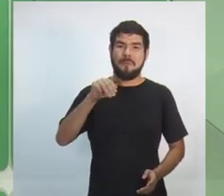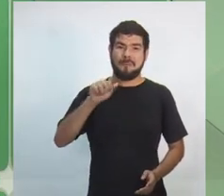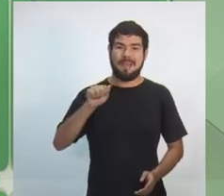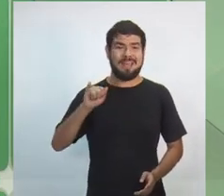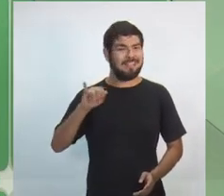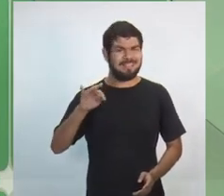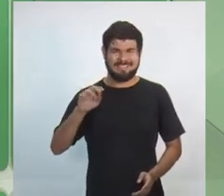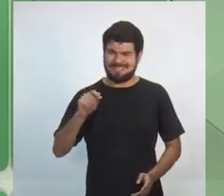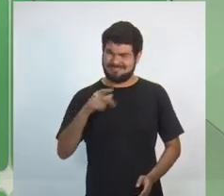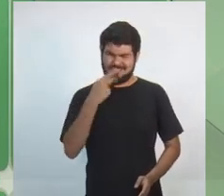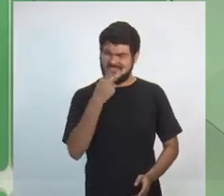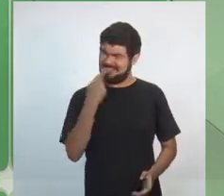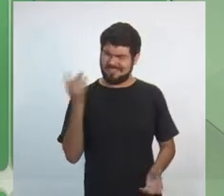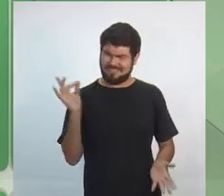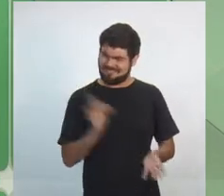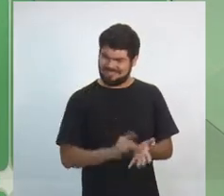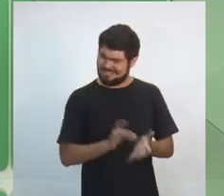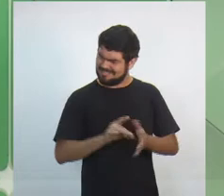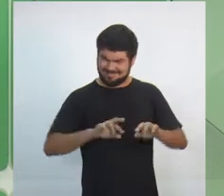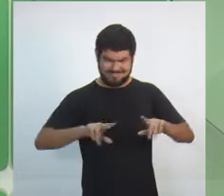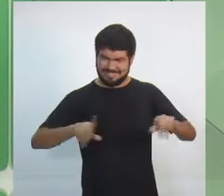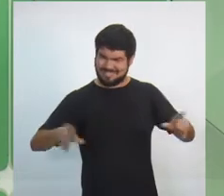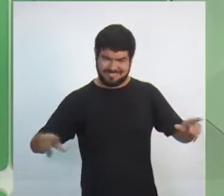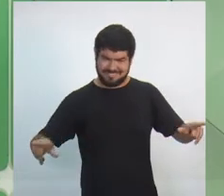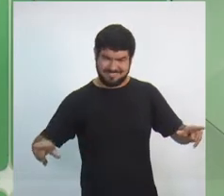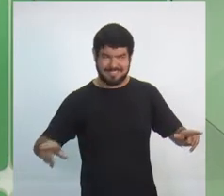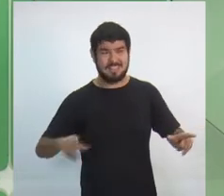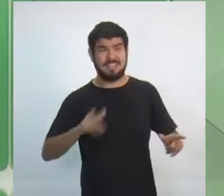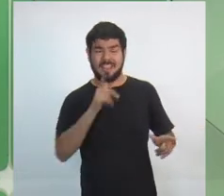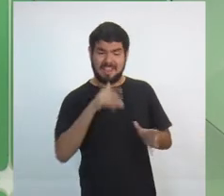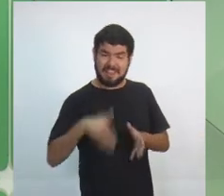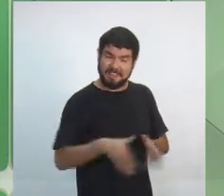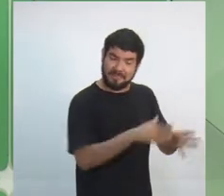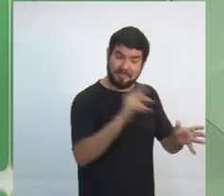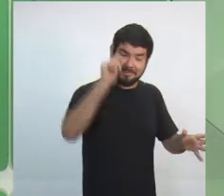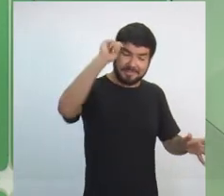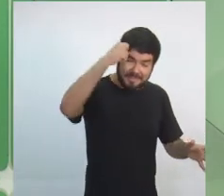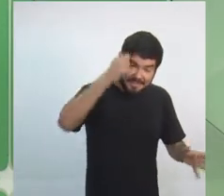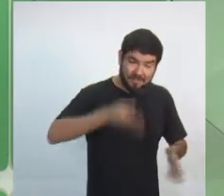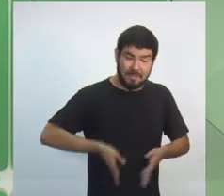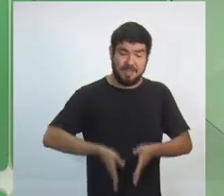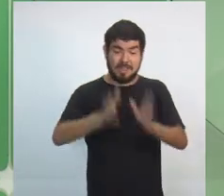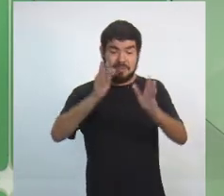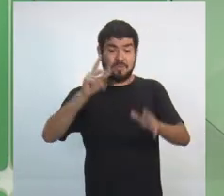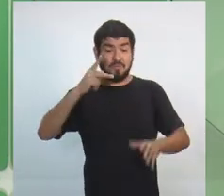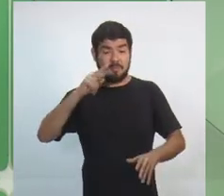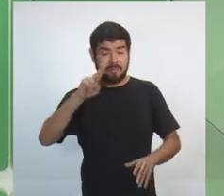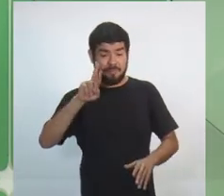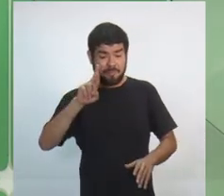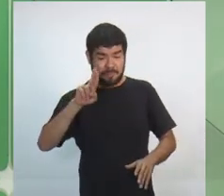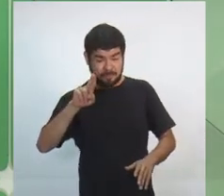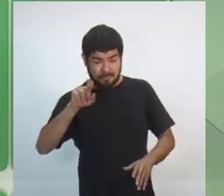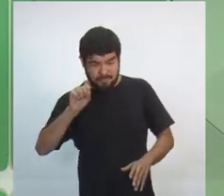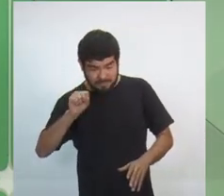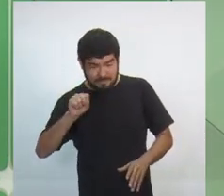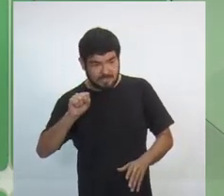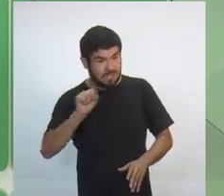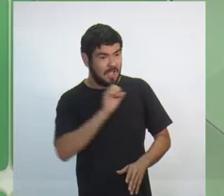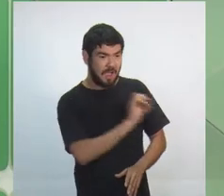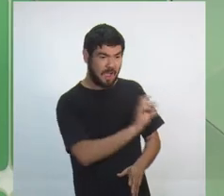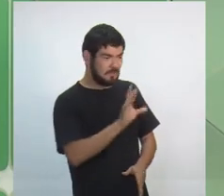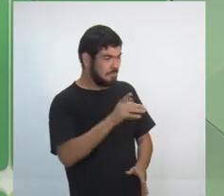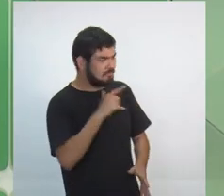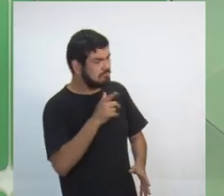totalmente diferente do Rio Negro, do Purus, do Juruá. Tem calhas de rios que têm uma vocação. E o homem do